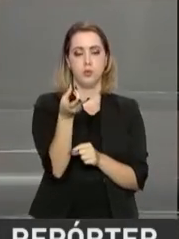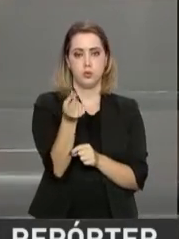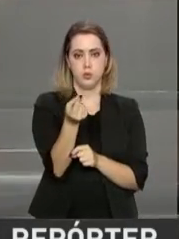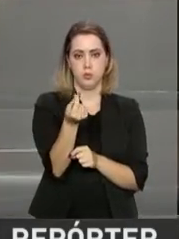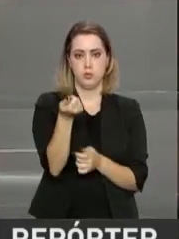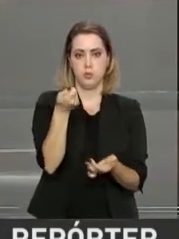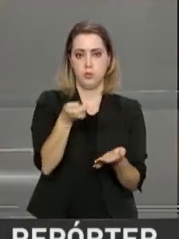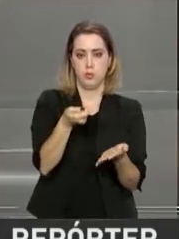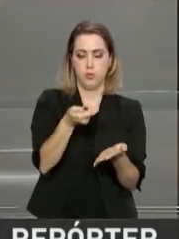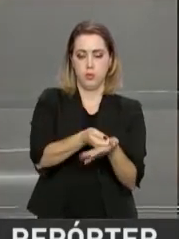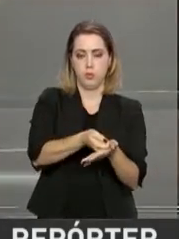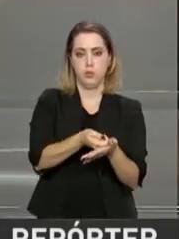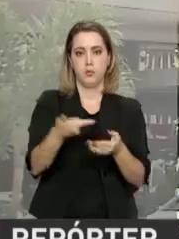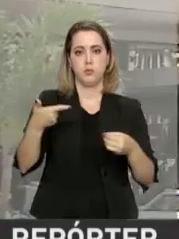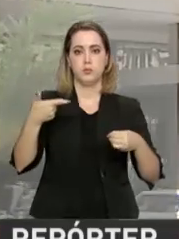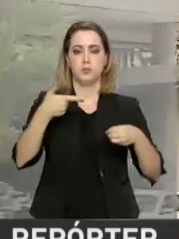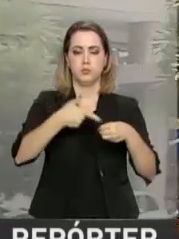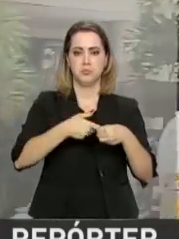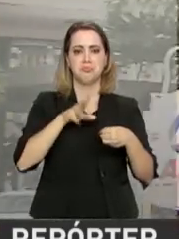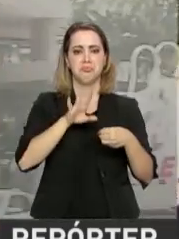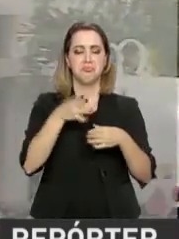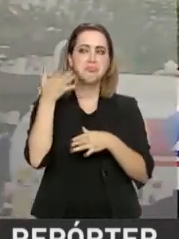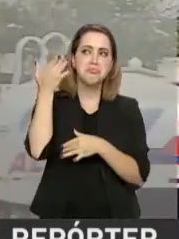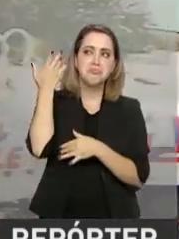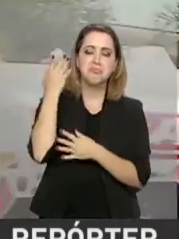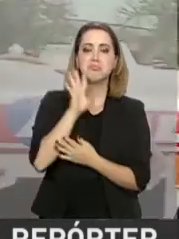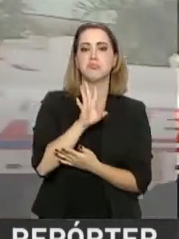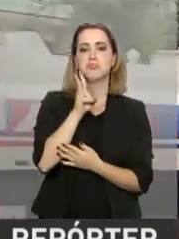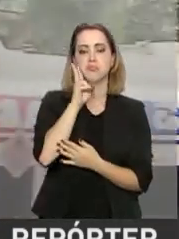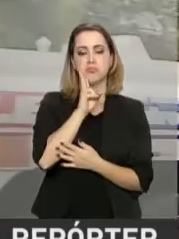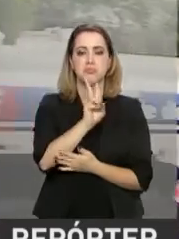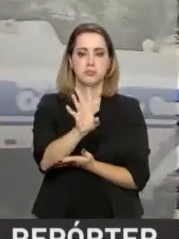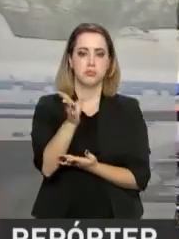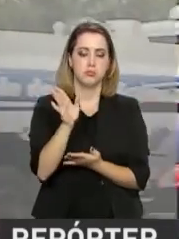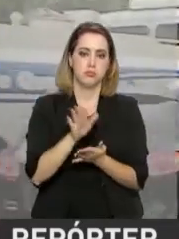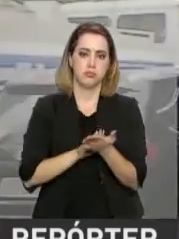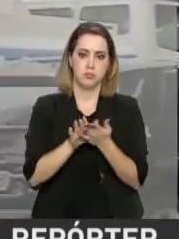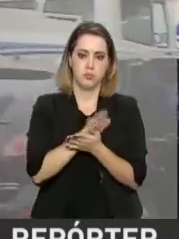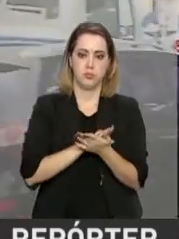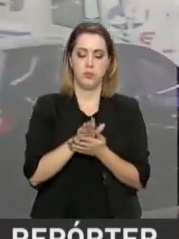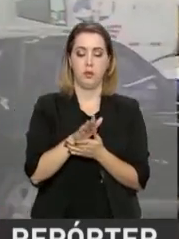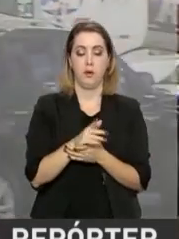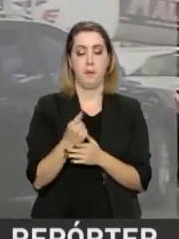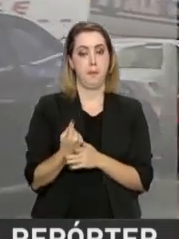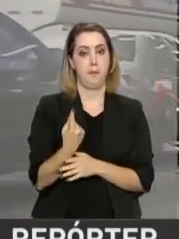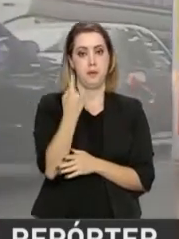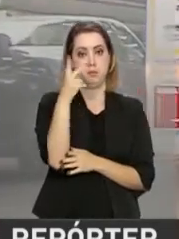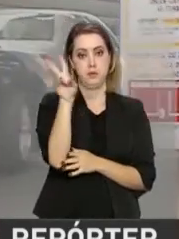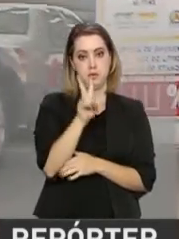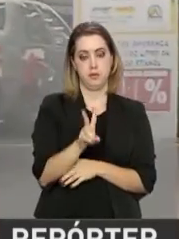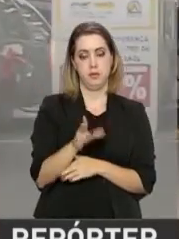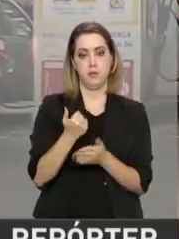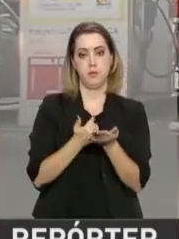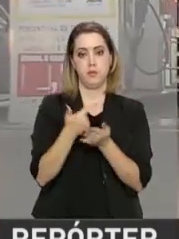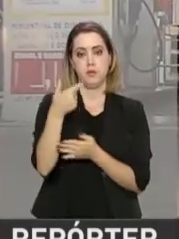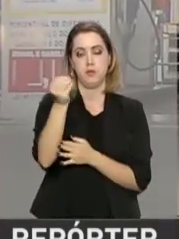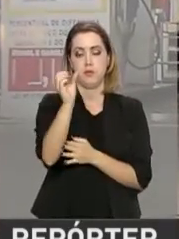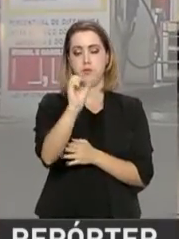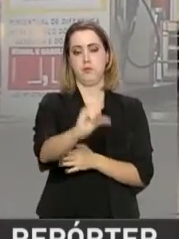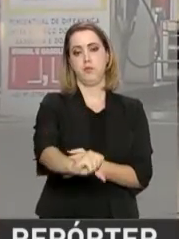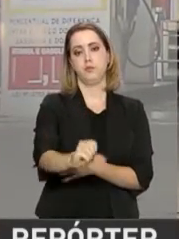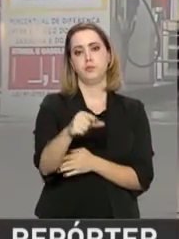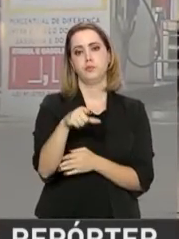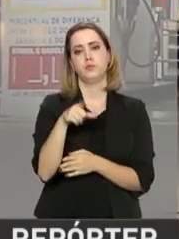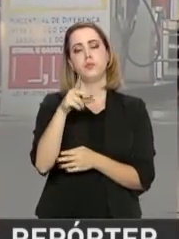algo que há algum tempo não se via. É a primeira queda no preço dos combustíveis desde 2009. A redução nas refinarias será em média